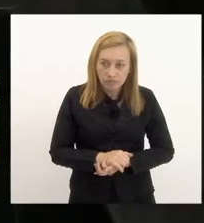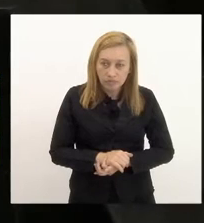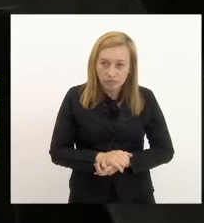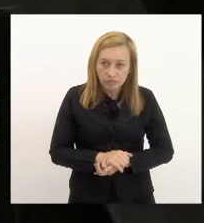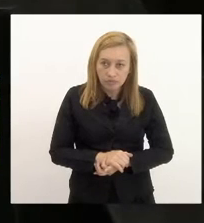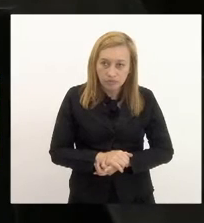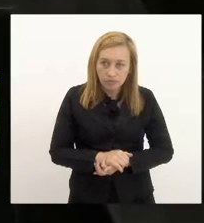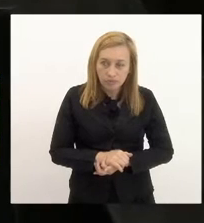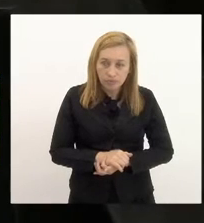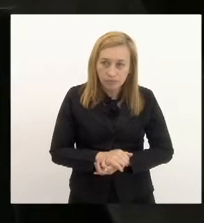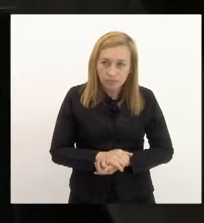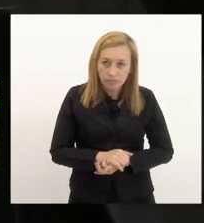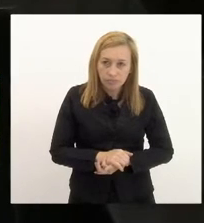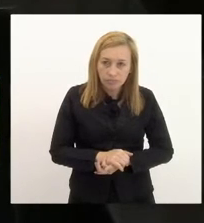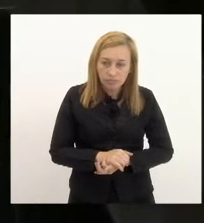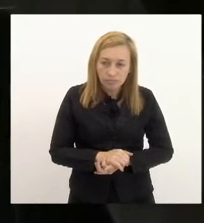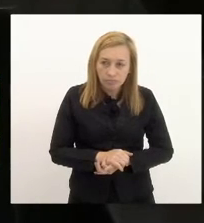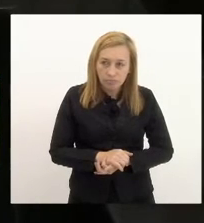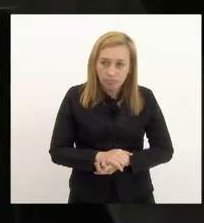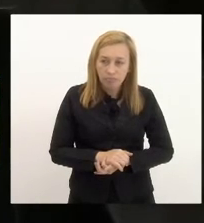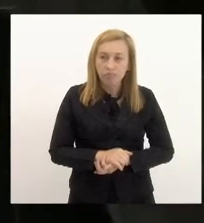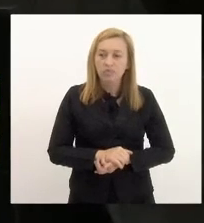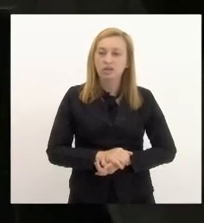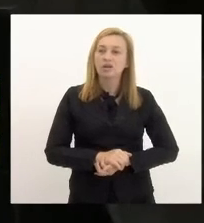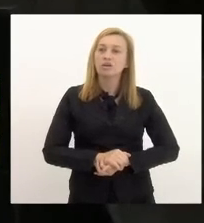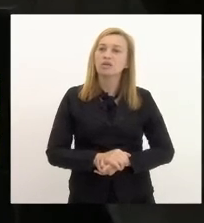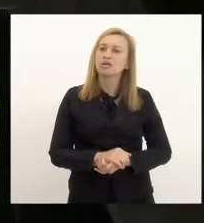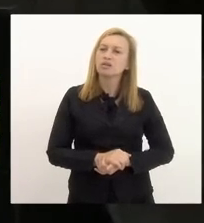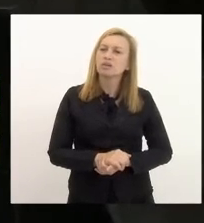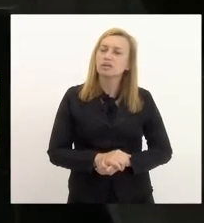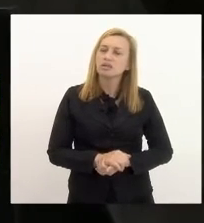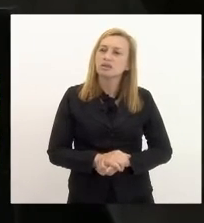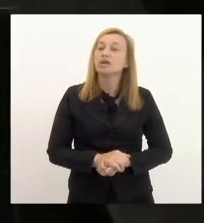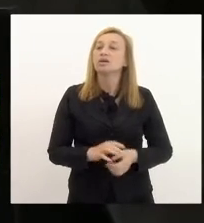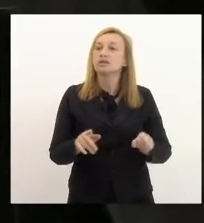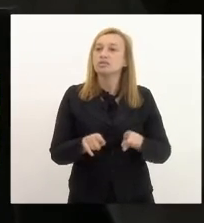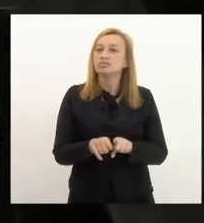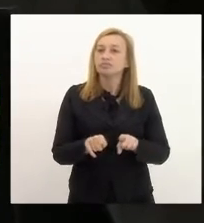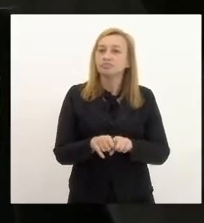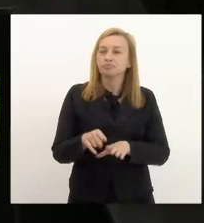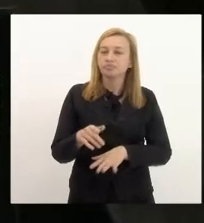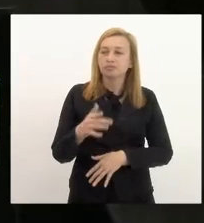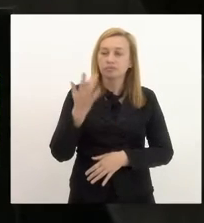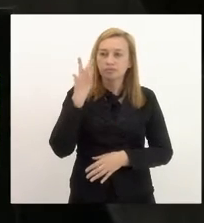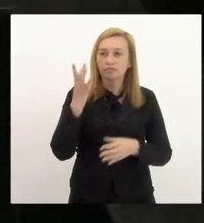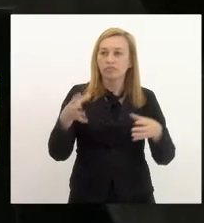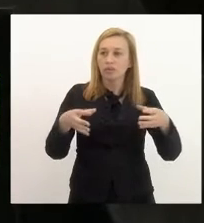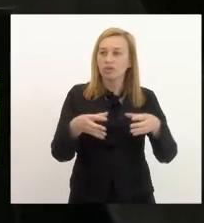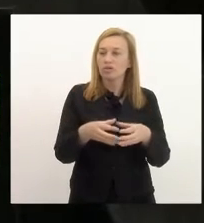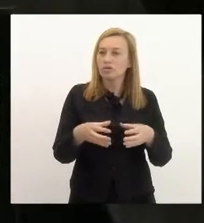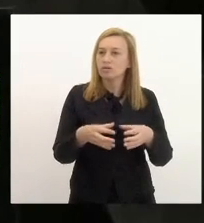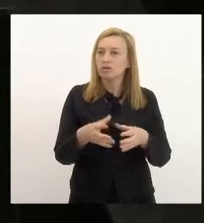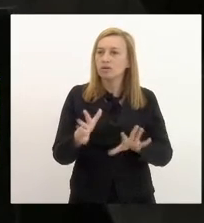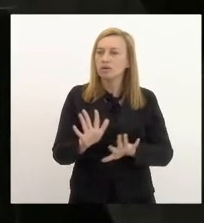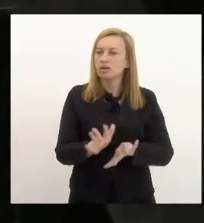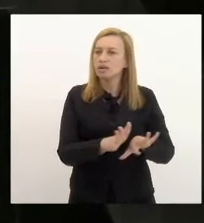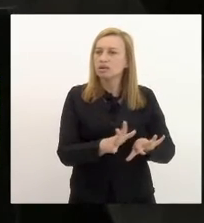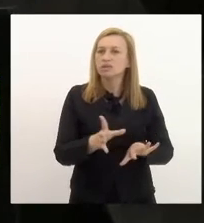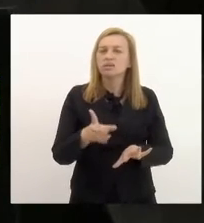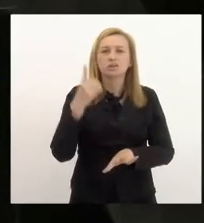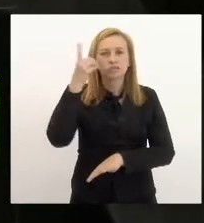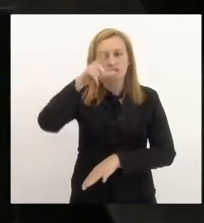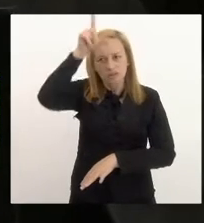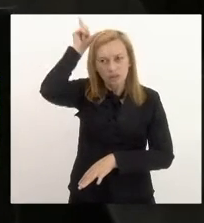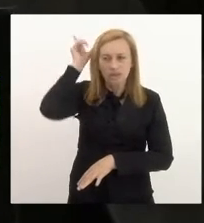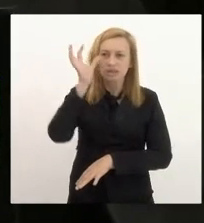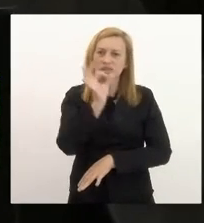pessoas com os poderes sobre o documento e tudo mais mas eu acho também inclusive Deputado Luiz falou quero dizer que de fato